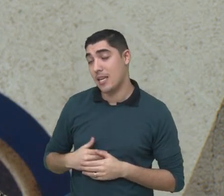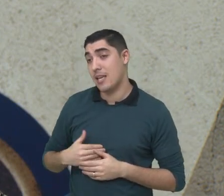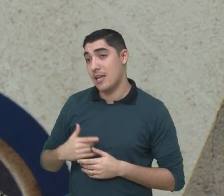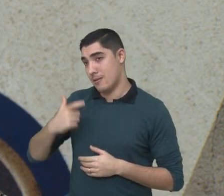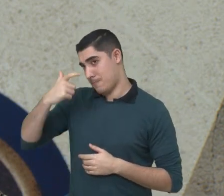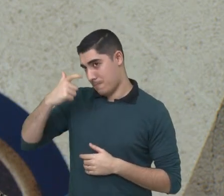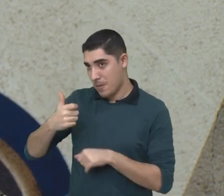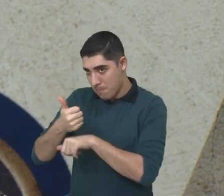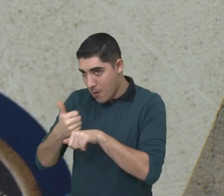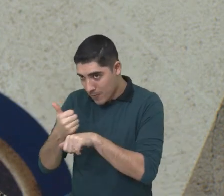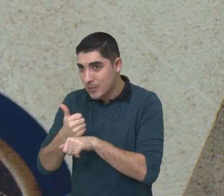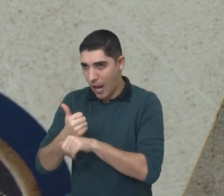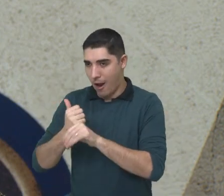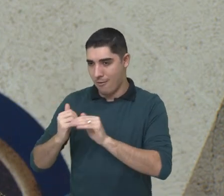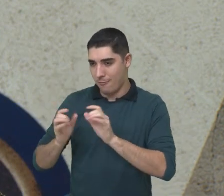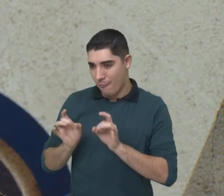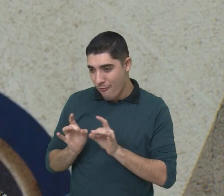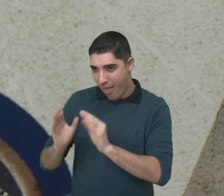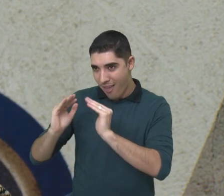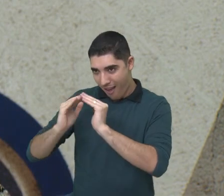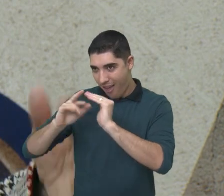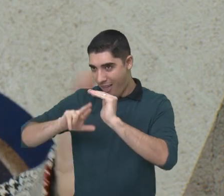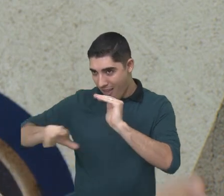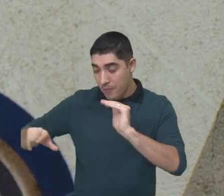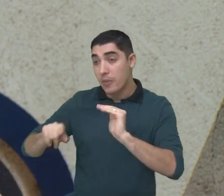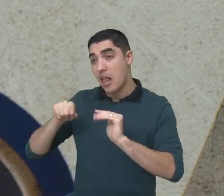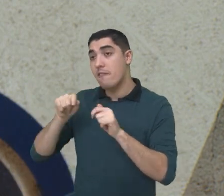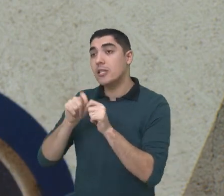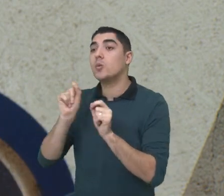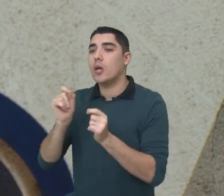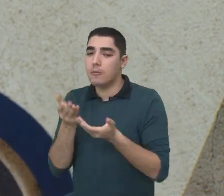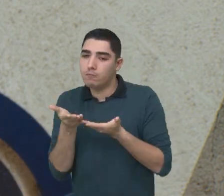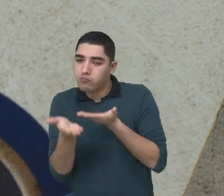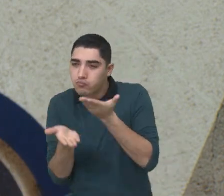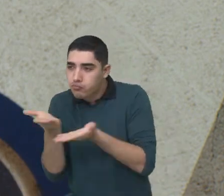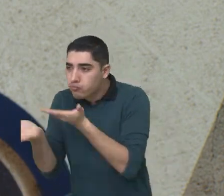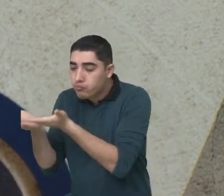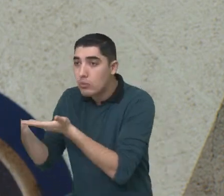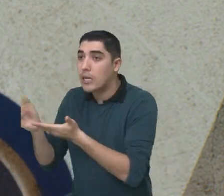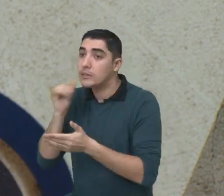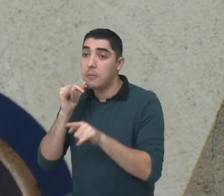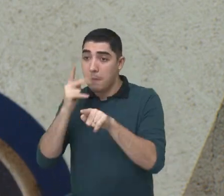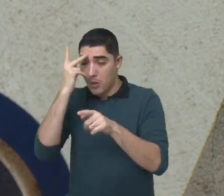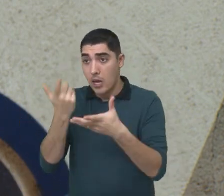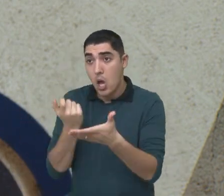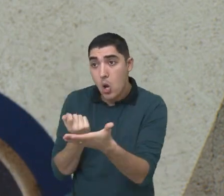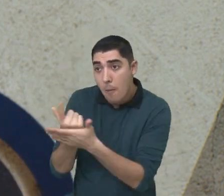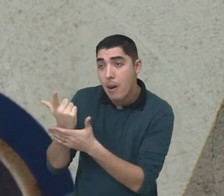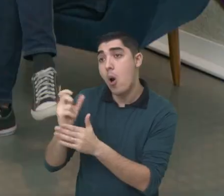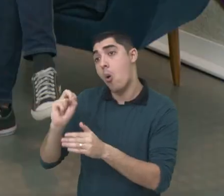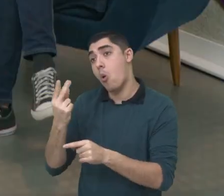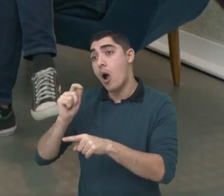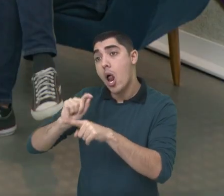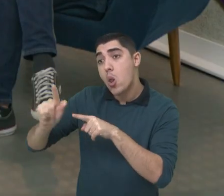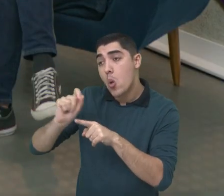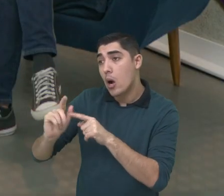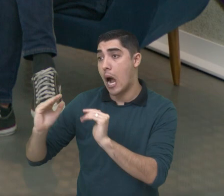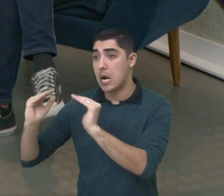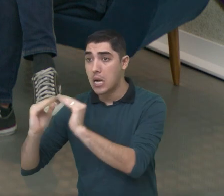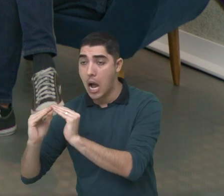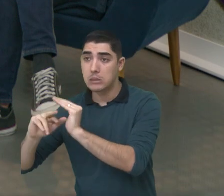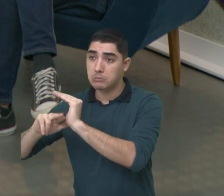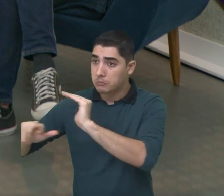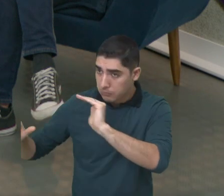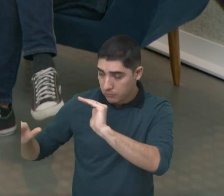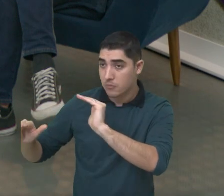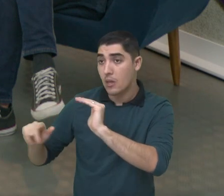imóveis, ele faz a intermediação de uma pessoa interessada ou na compra ou na locação de um imóvel,